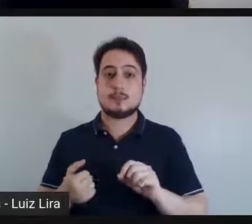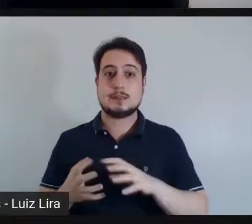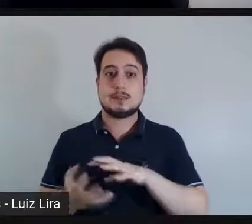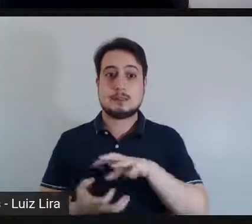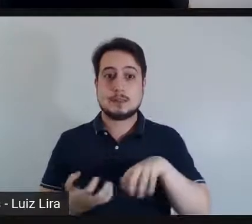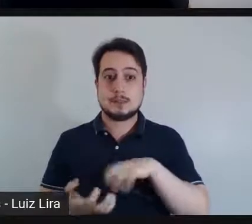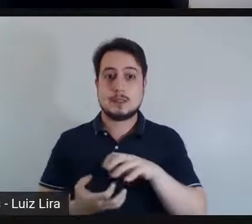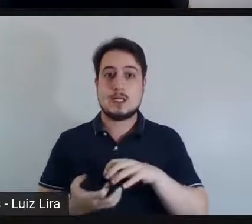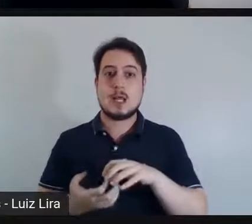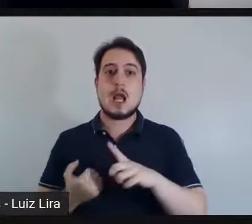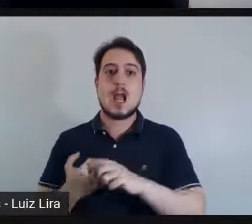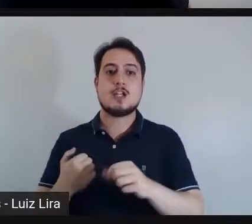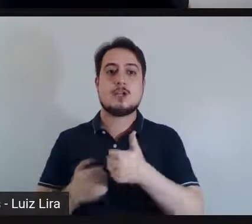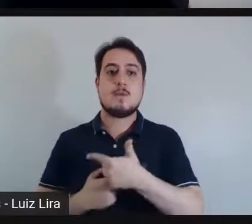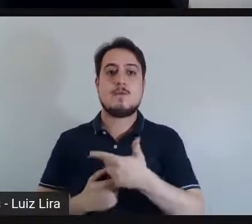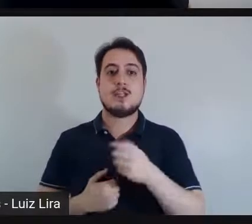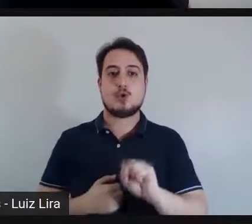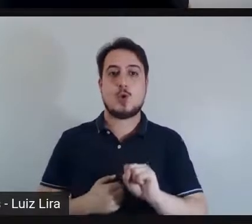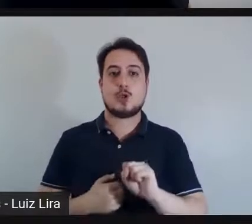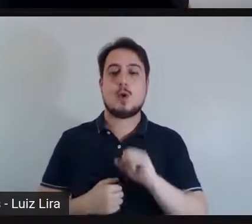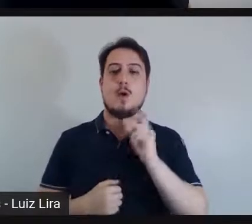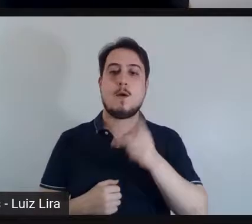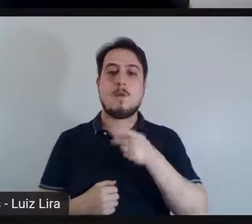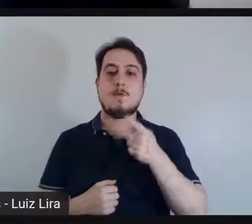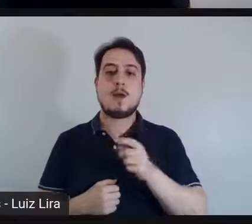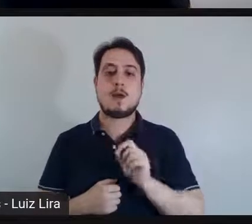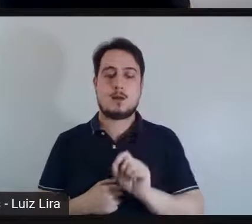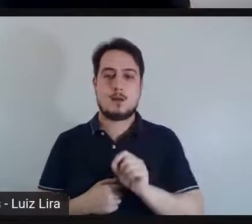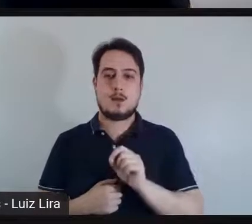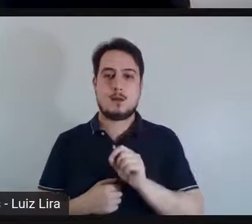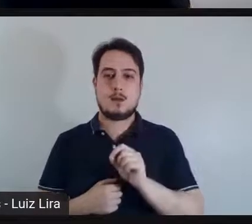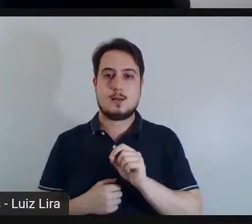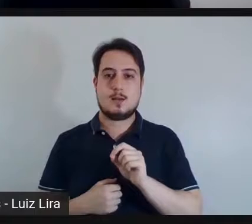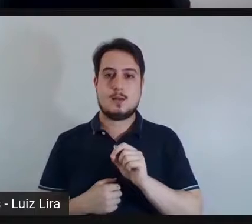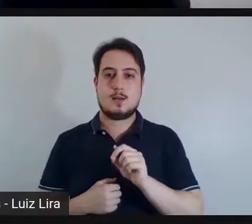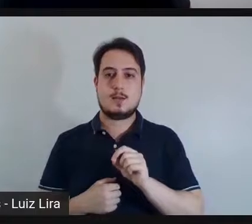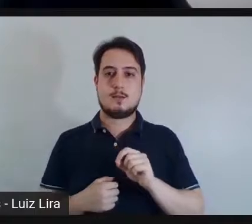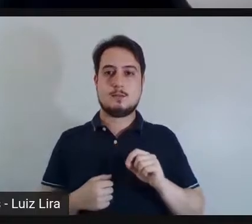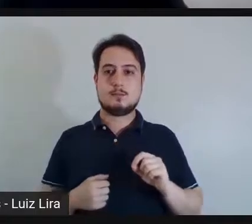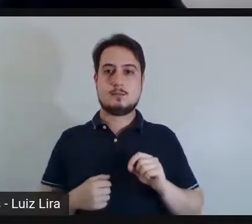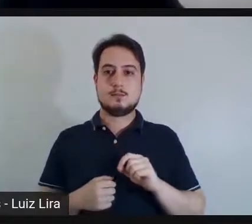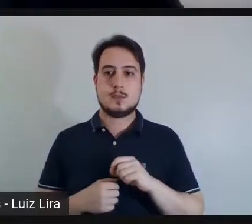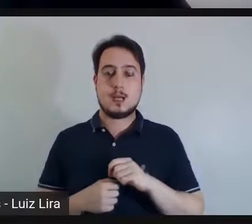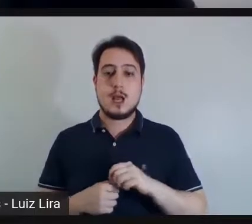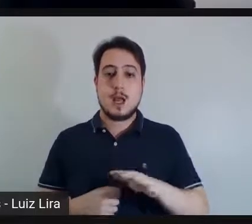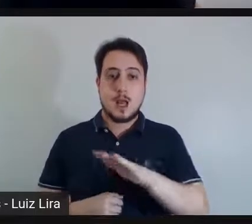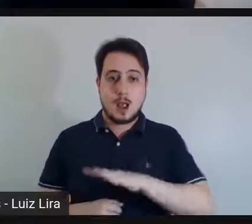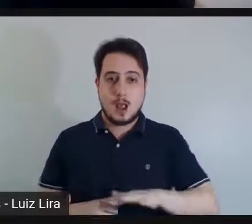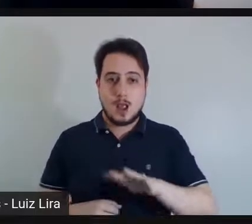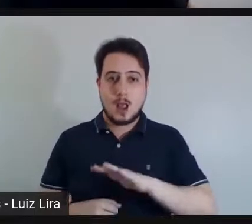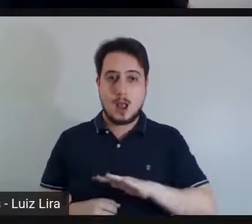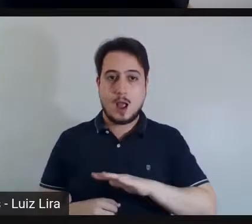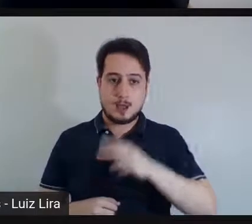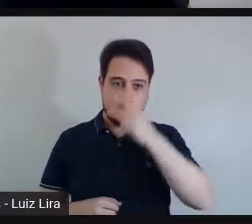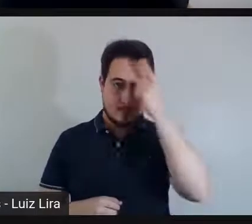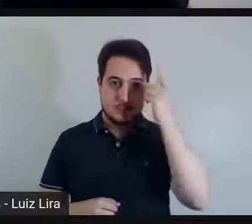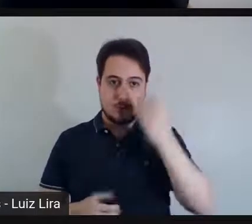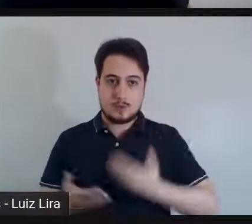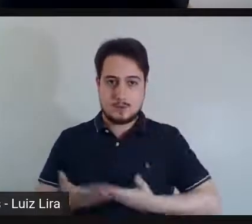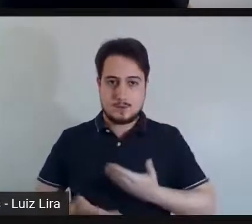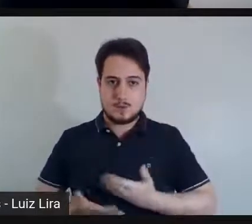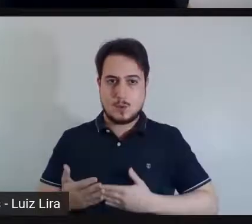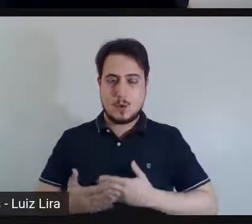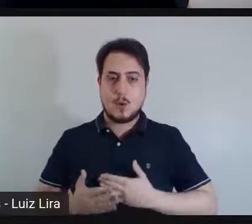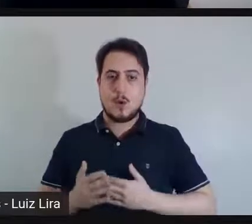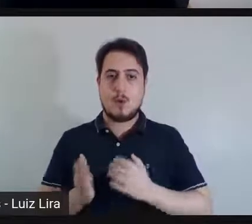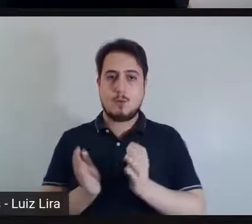artigo 28, que fala sobre o agente público responderá pessoalmente por suas decisões e